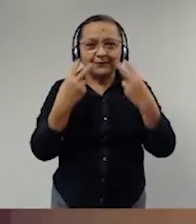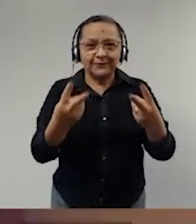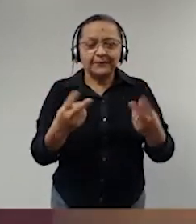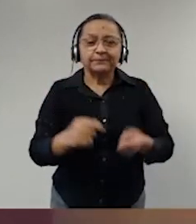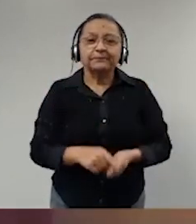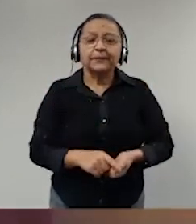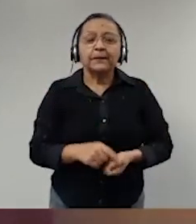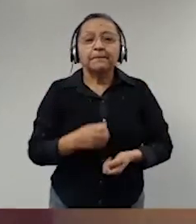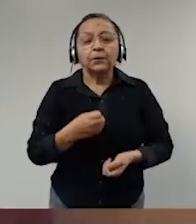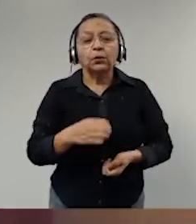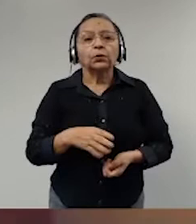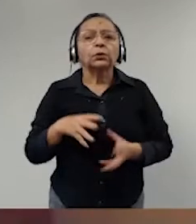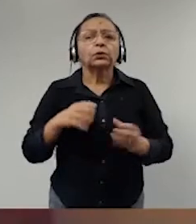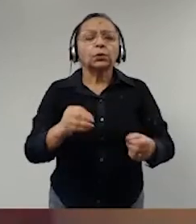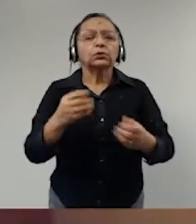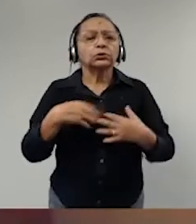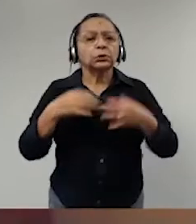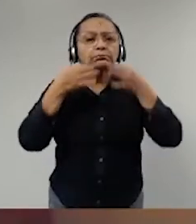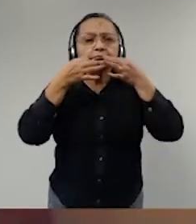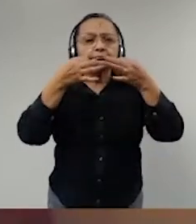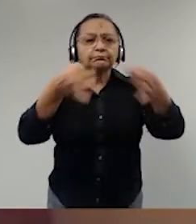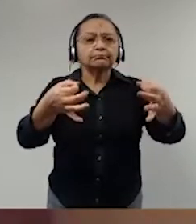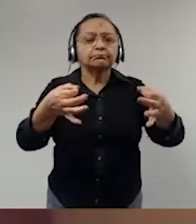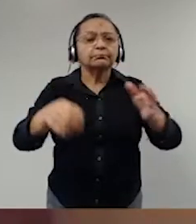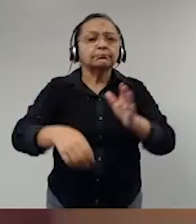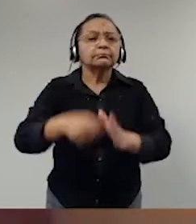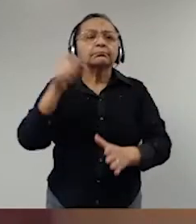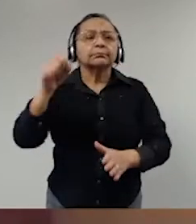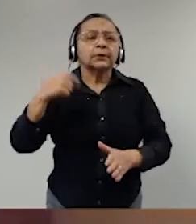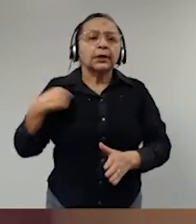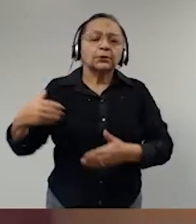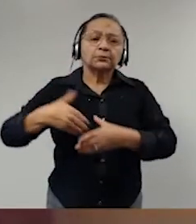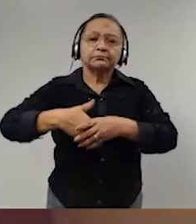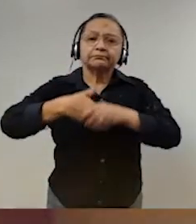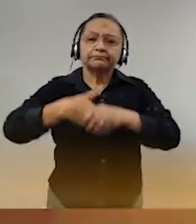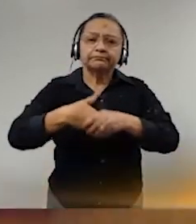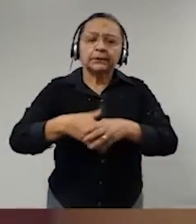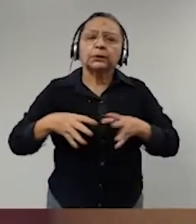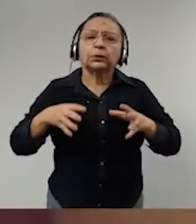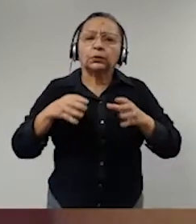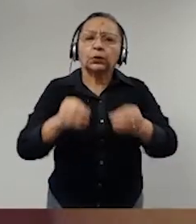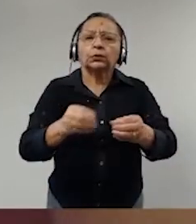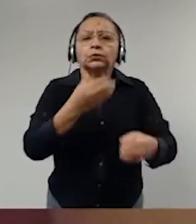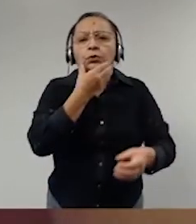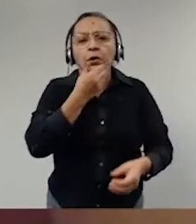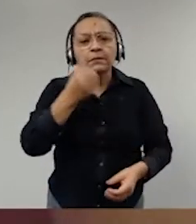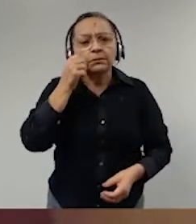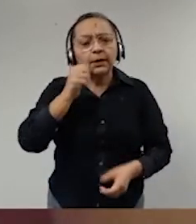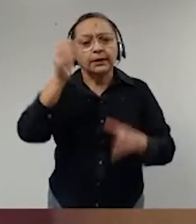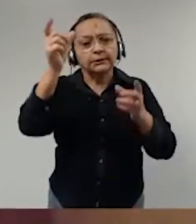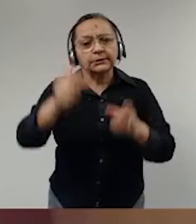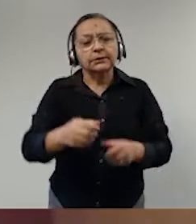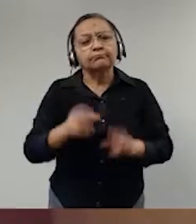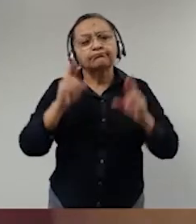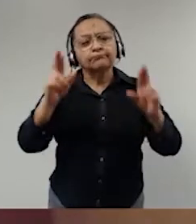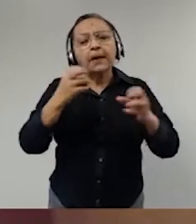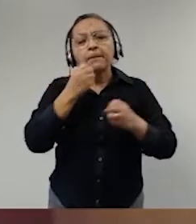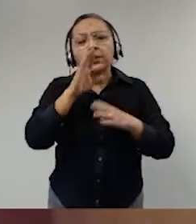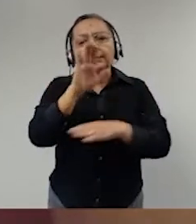que todos me ouvem. Bom, em primeiro lugar, eu quero cumprimentar a todos e todas, desejar uma boa